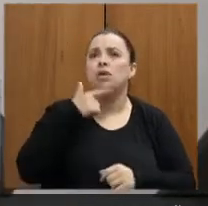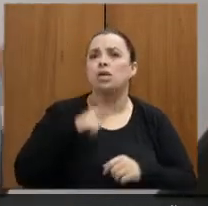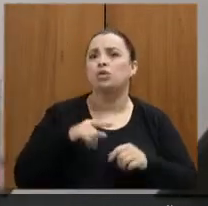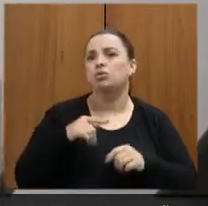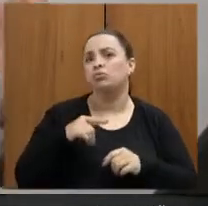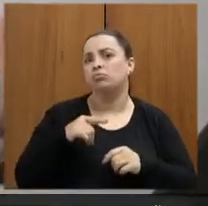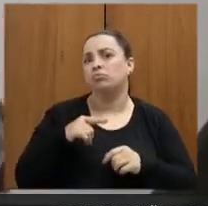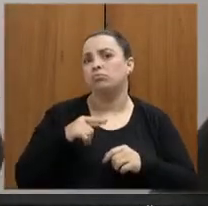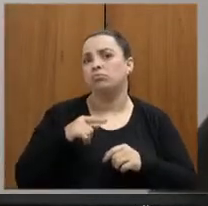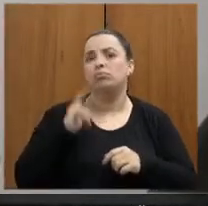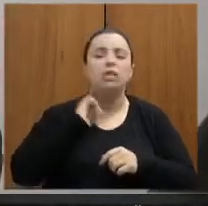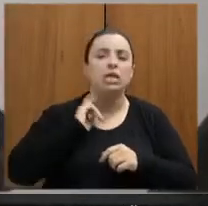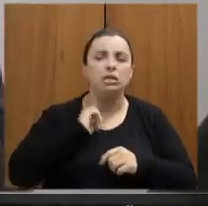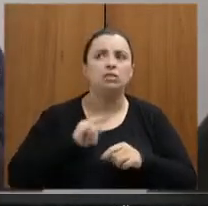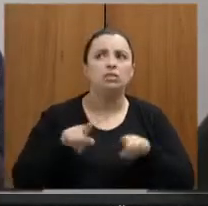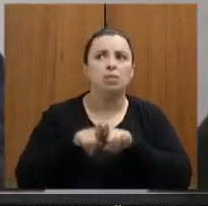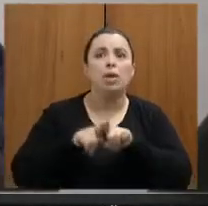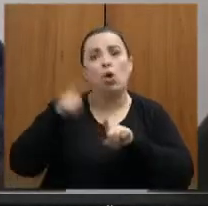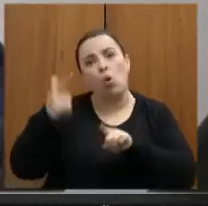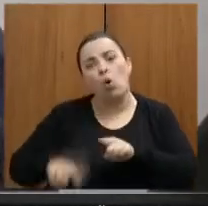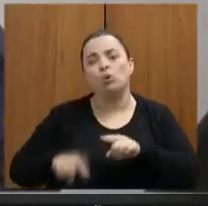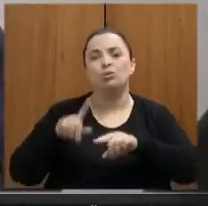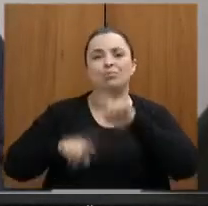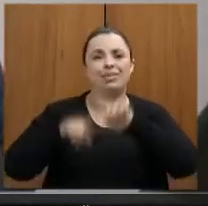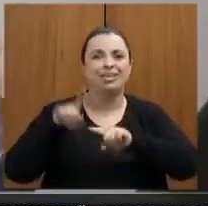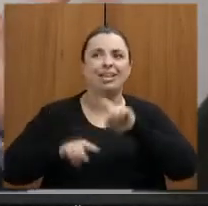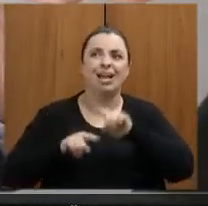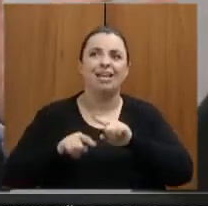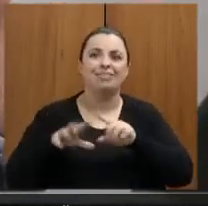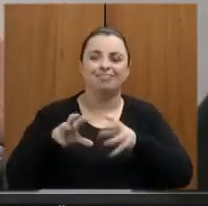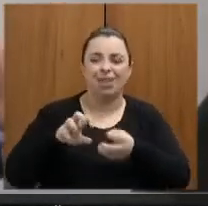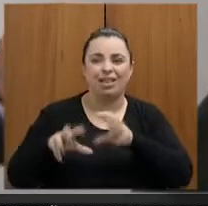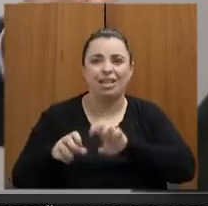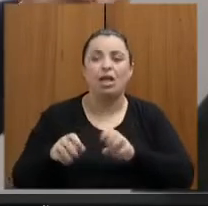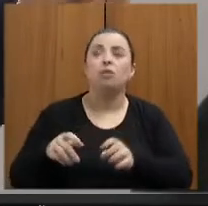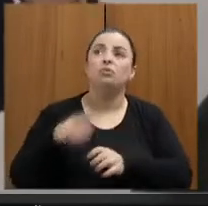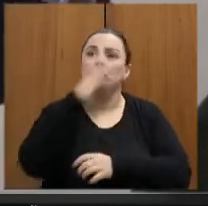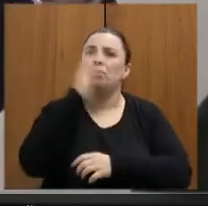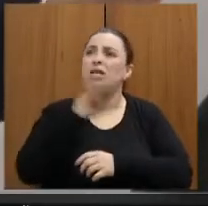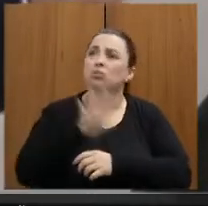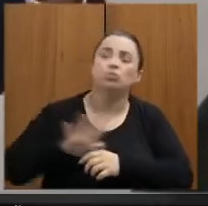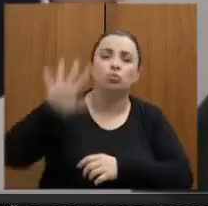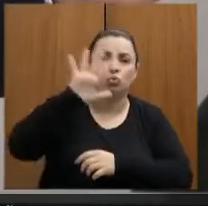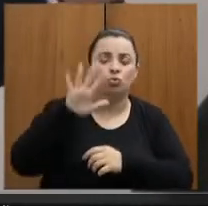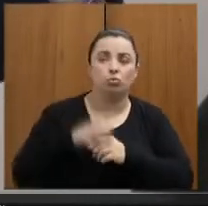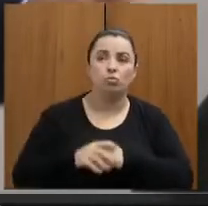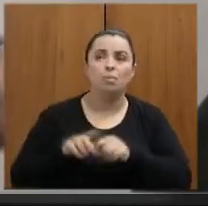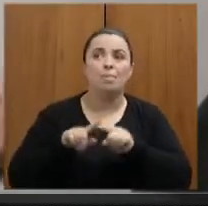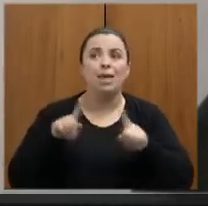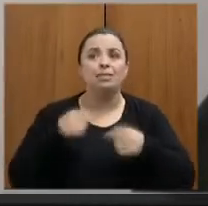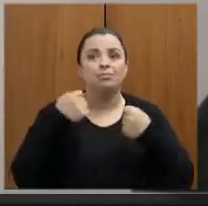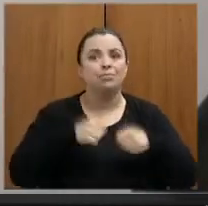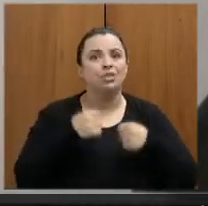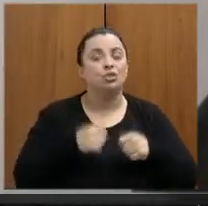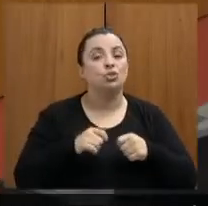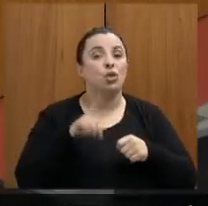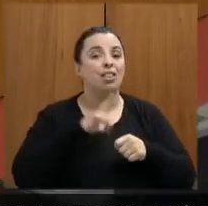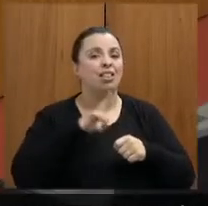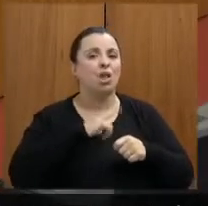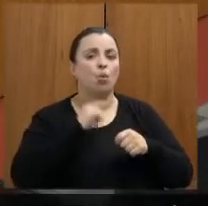vários produtos artesanais do Brasil afora e por esse motivo nós tínhamos que fazer modificação